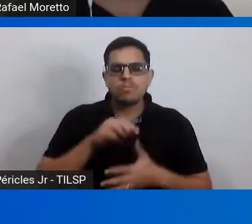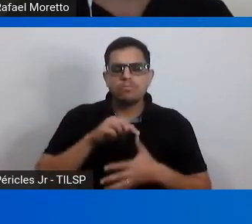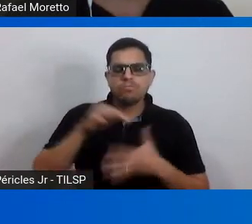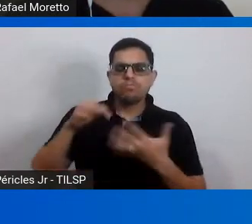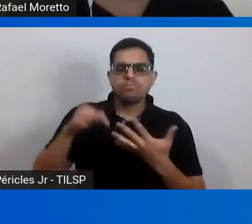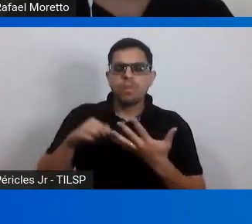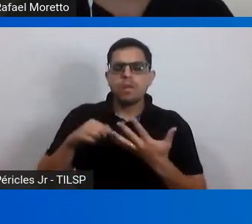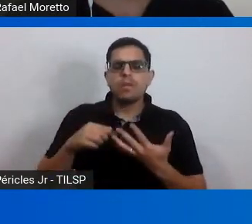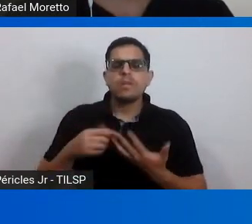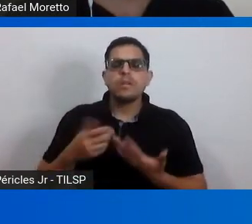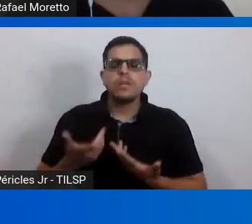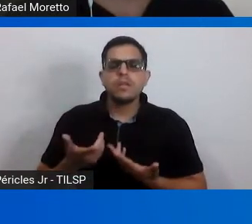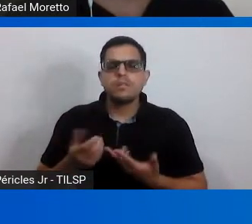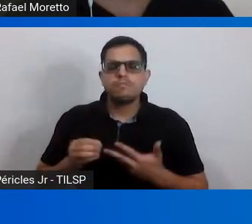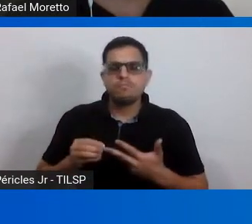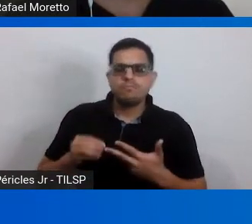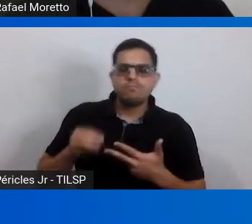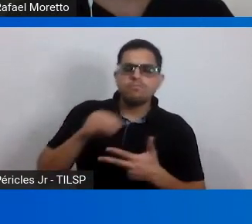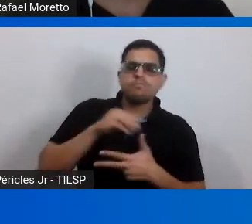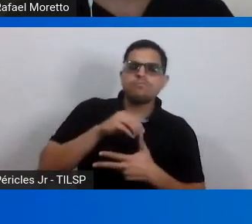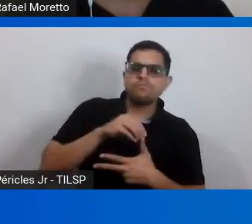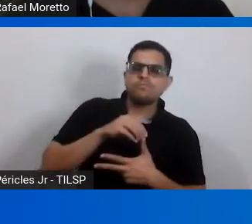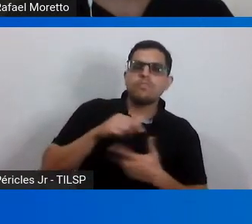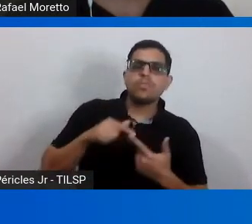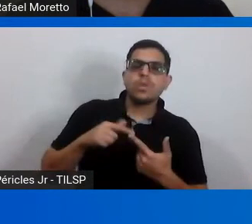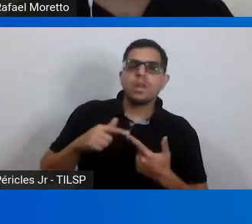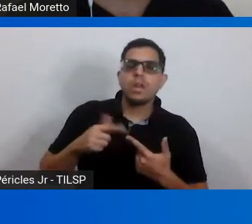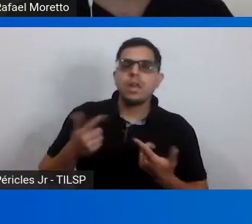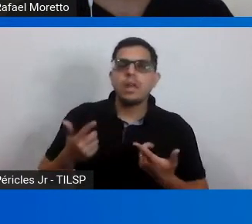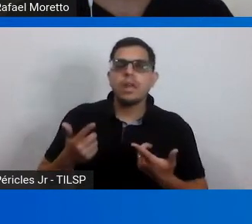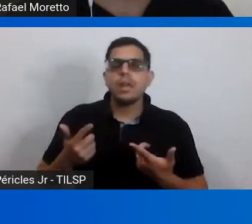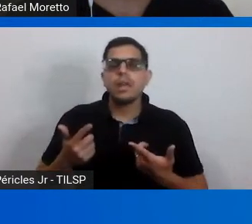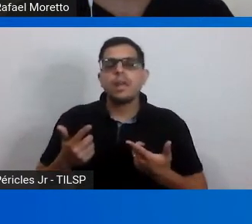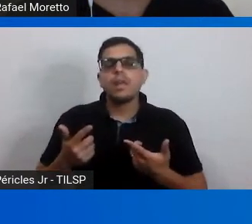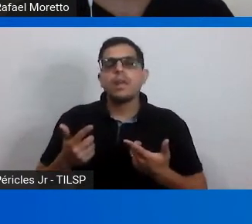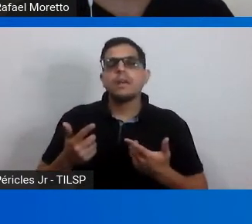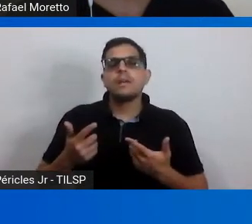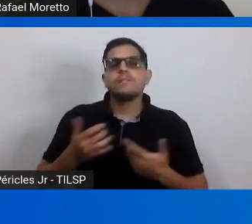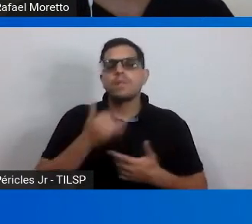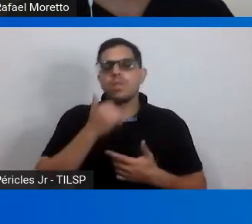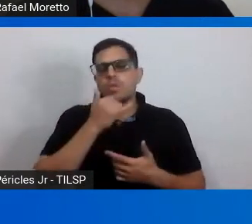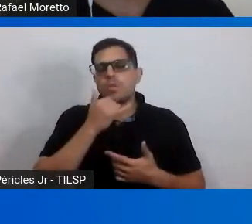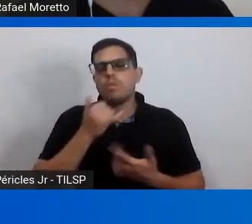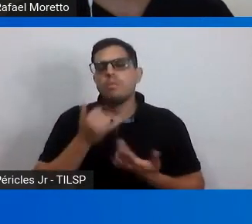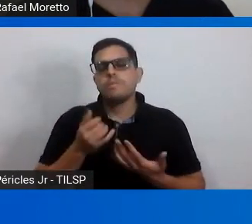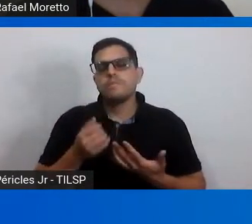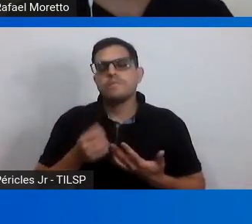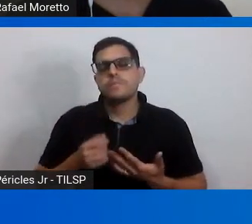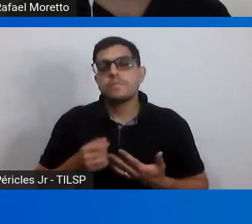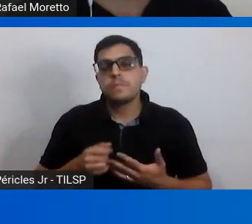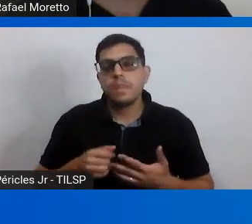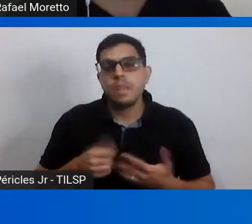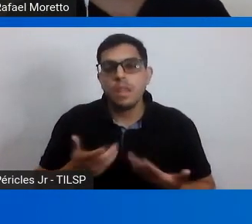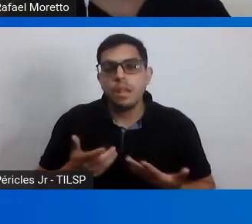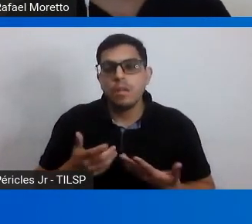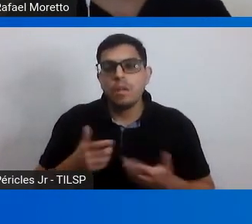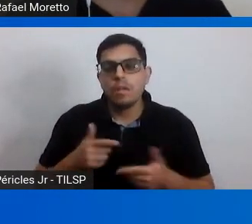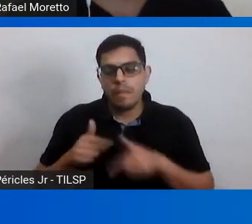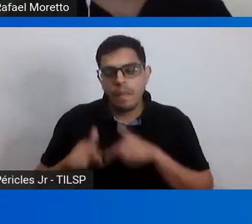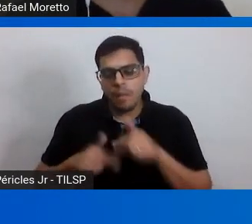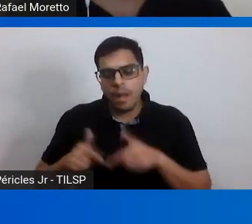mas sobre o aspecto de permitir né nos impondo essa condição inclusive de trabalhar pela educação remota